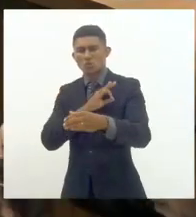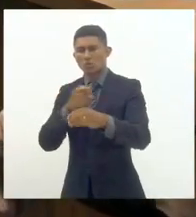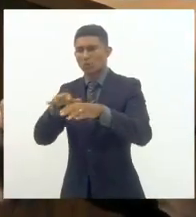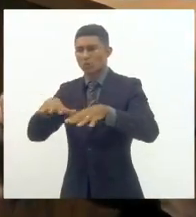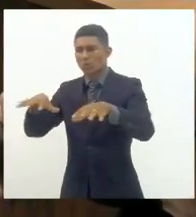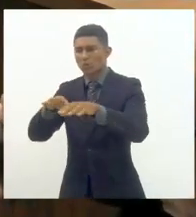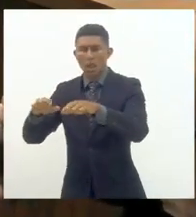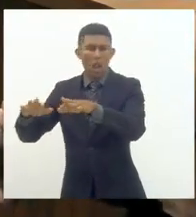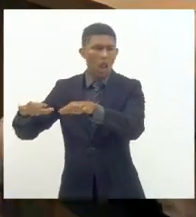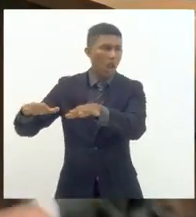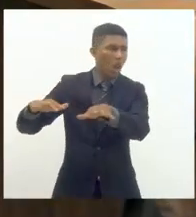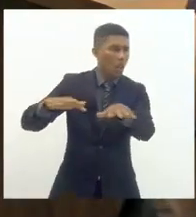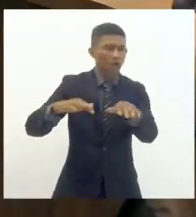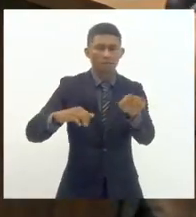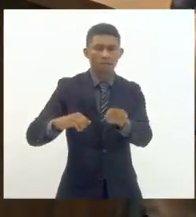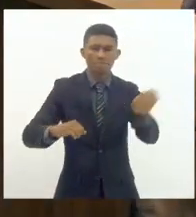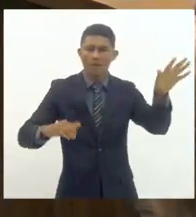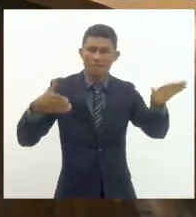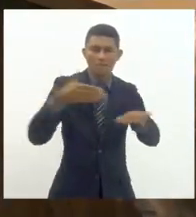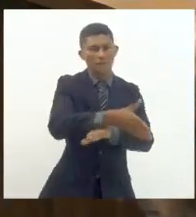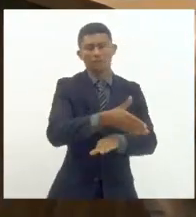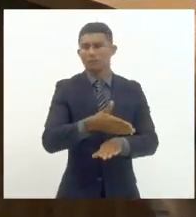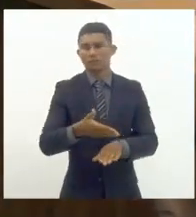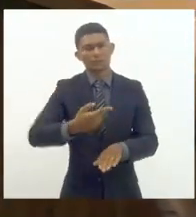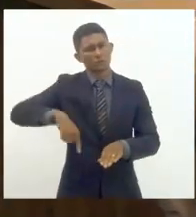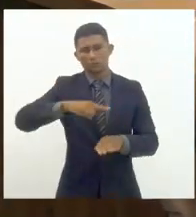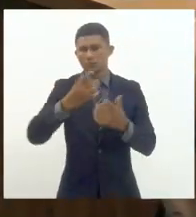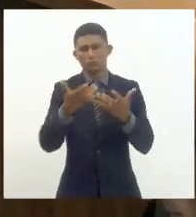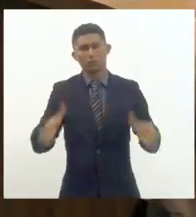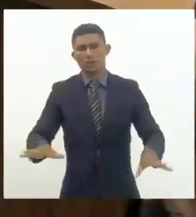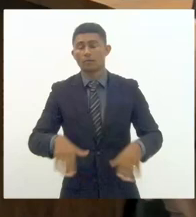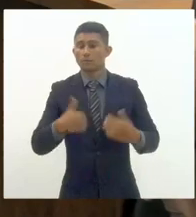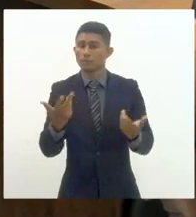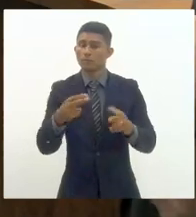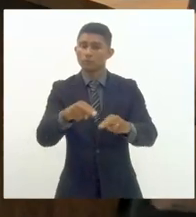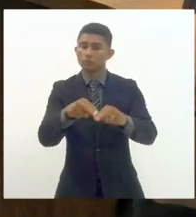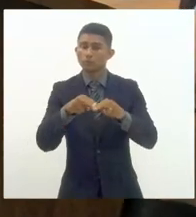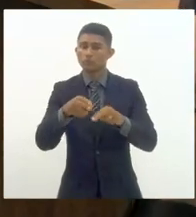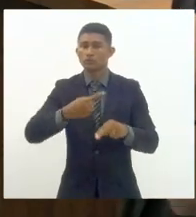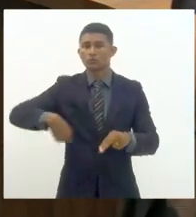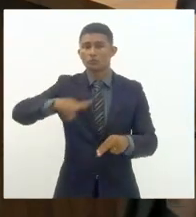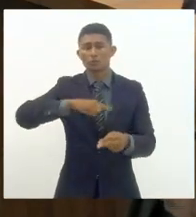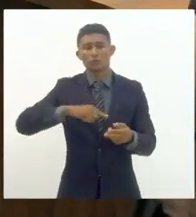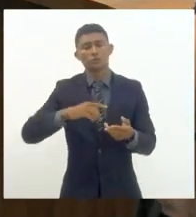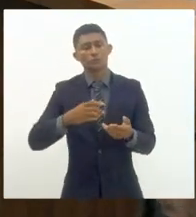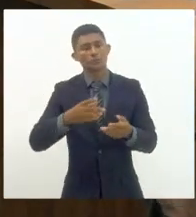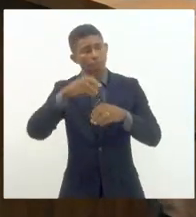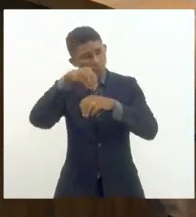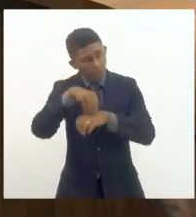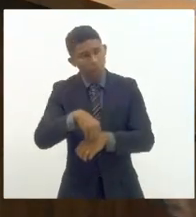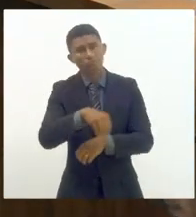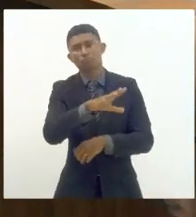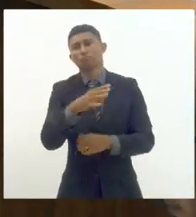respeito necessariamente. Então, nesse sentido, apontamos para melhorar